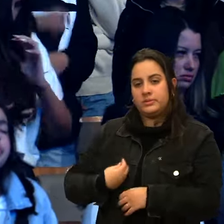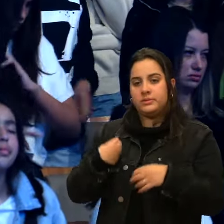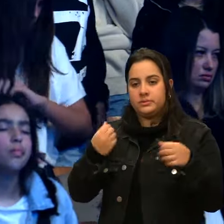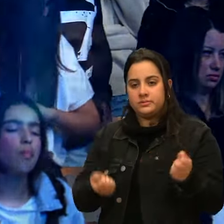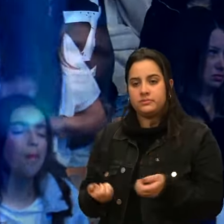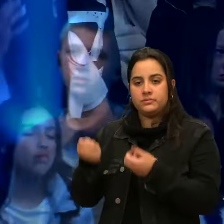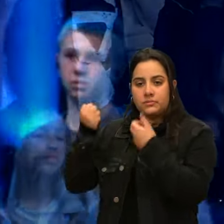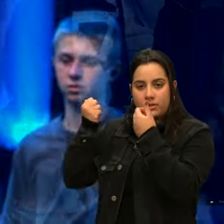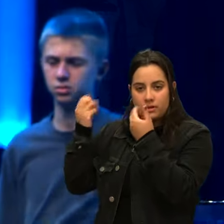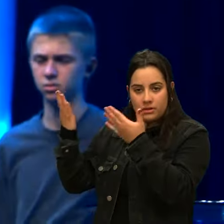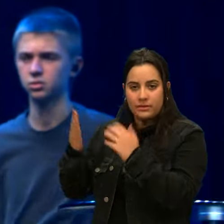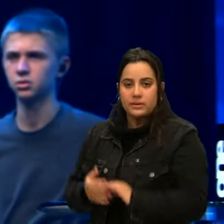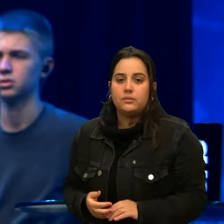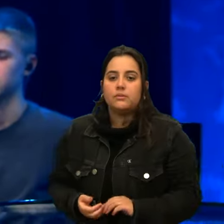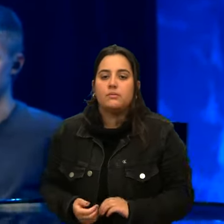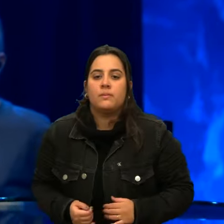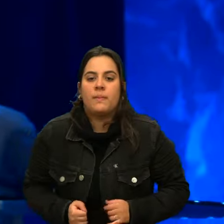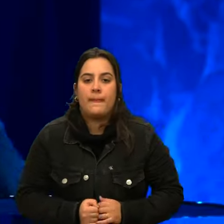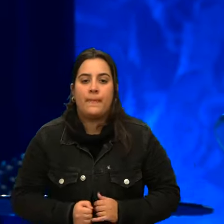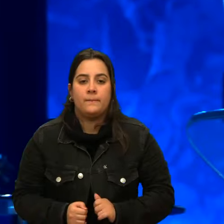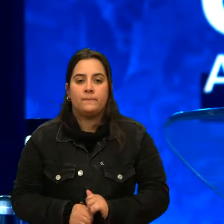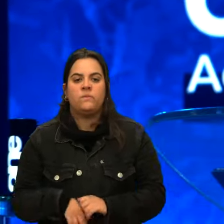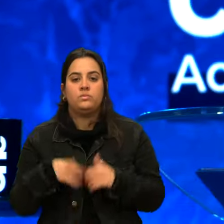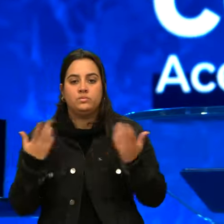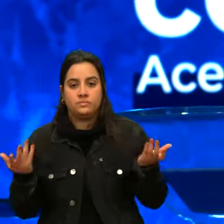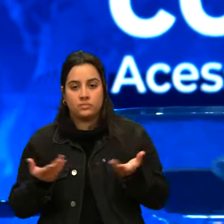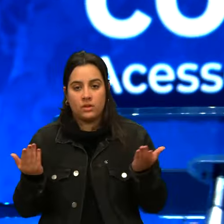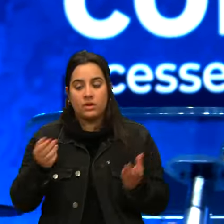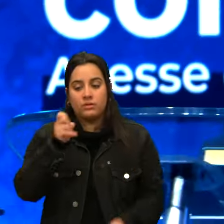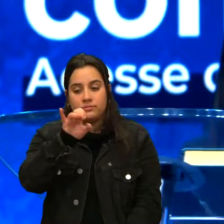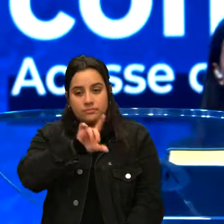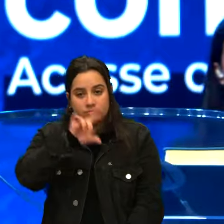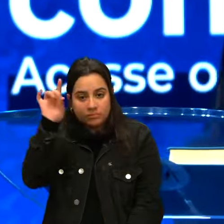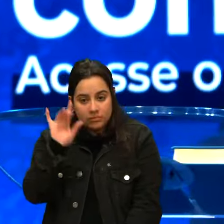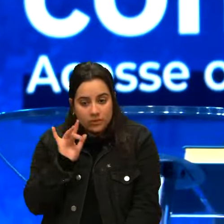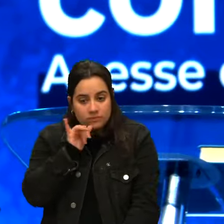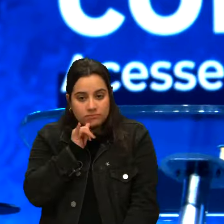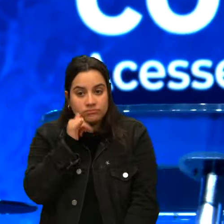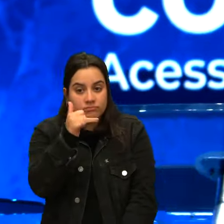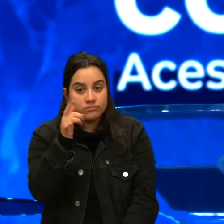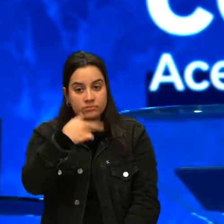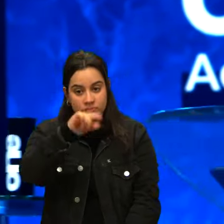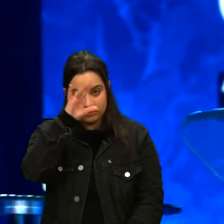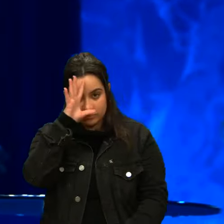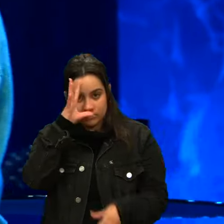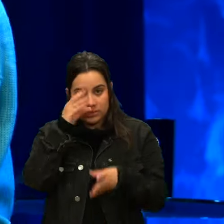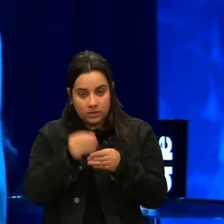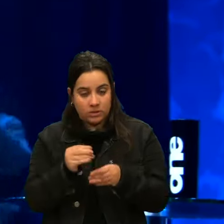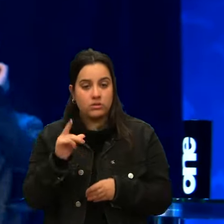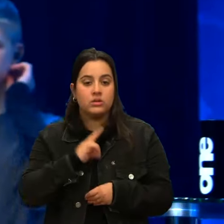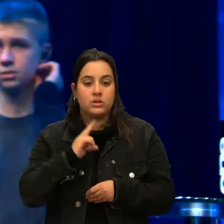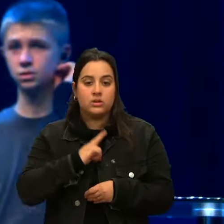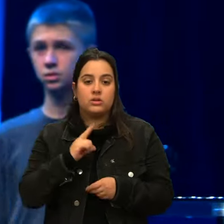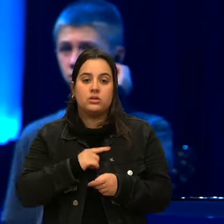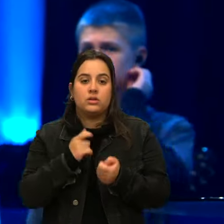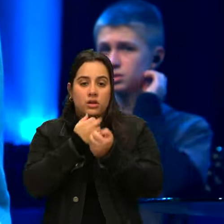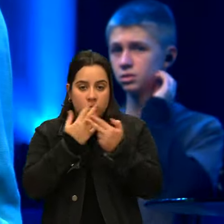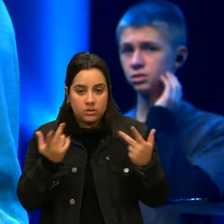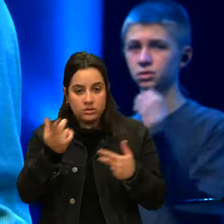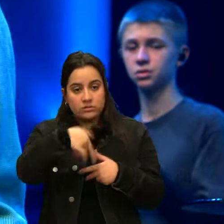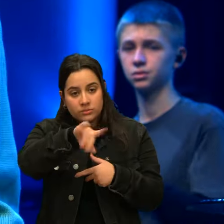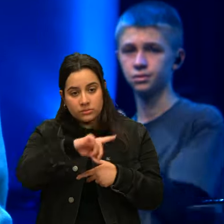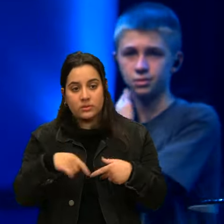Ele. Então agora, se Deus falou com você e você entendeu que existem coisas que você